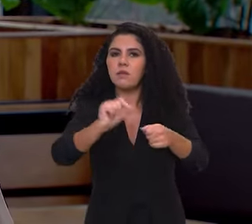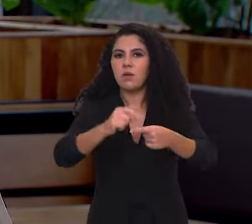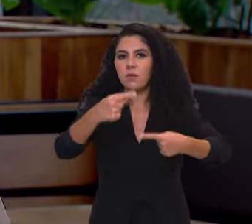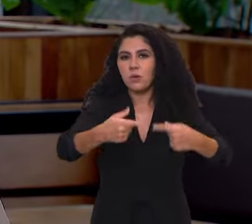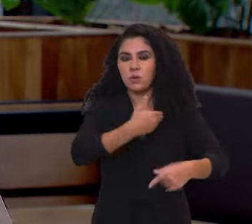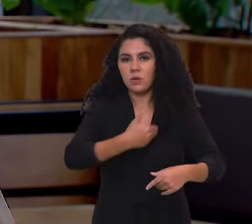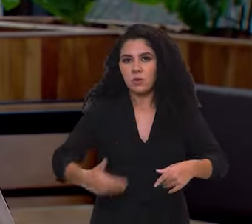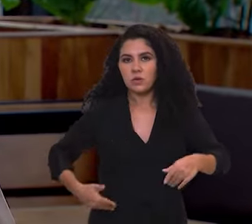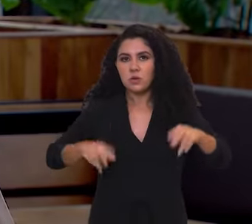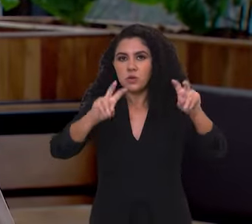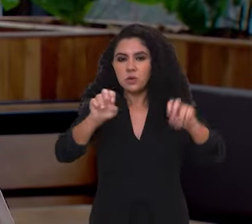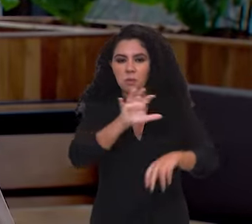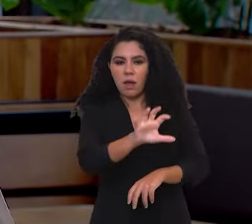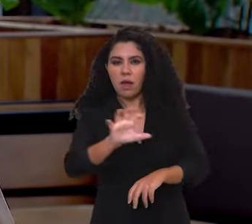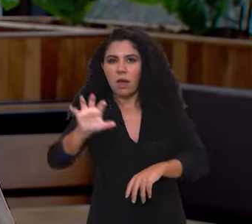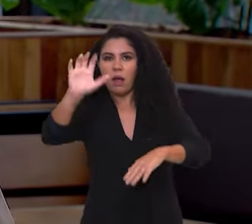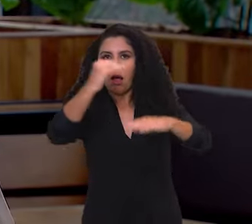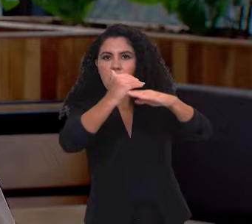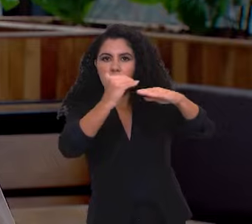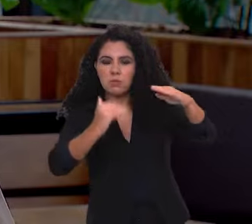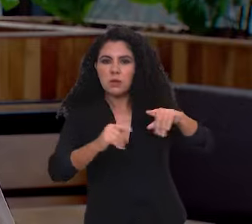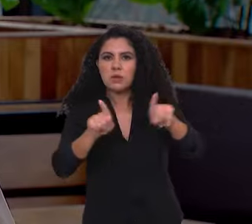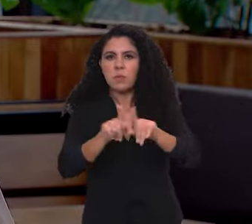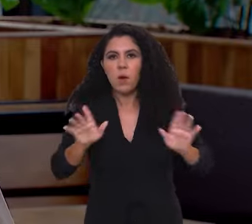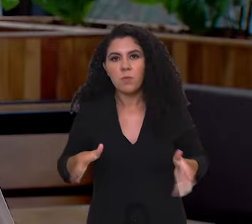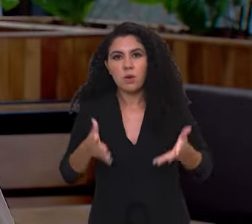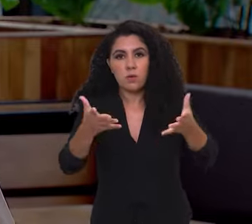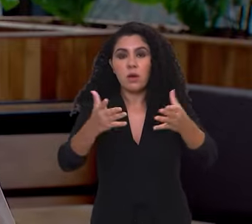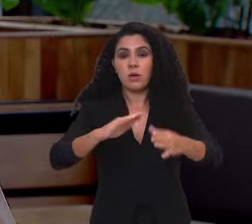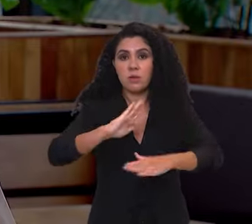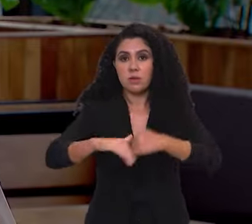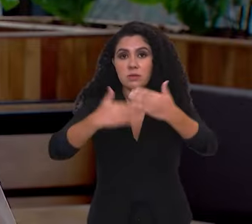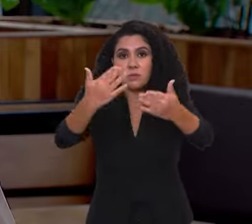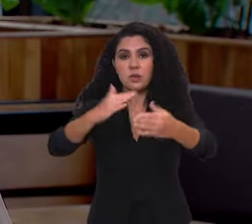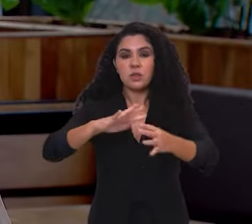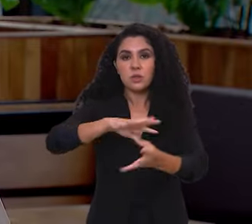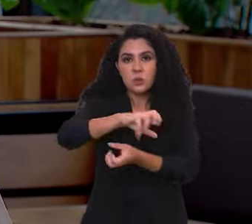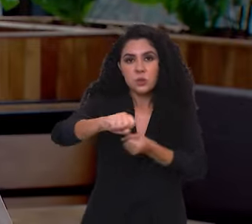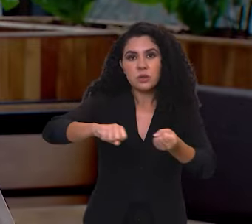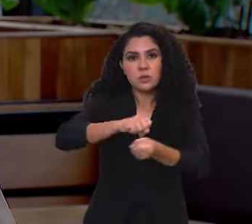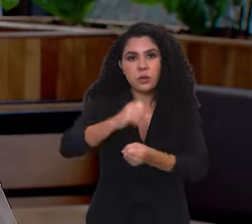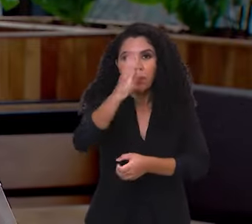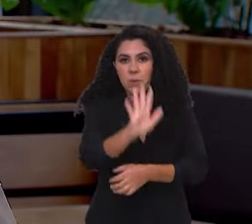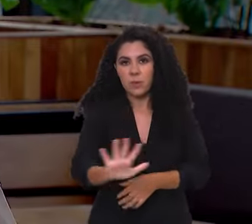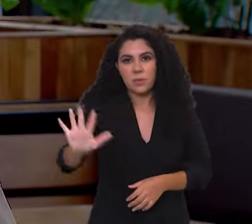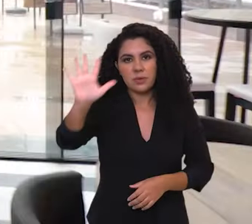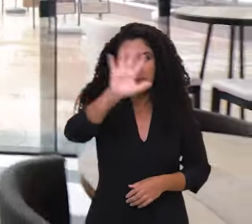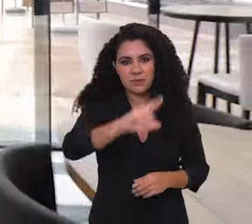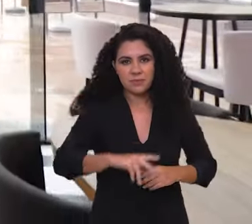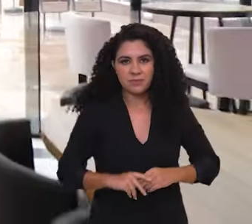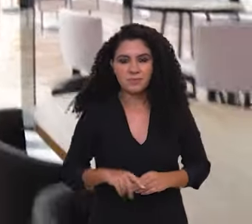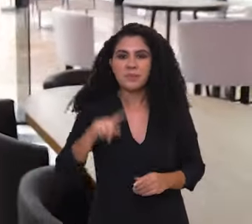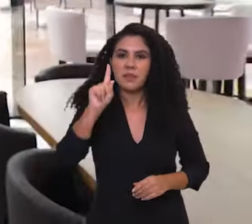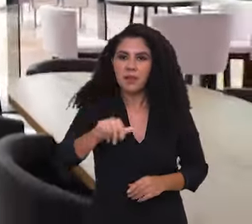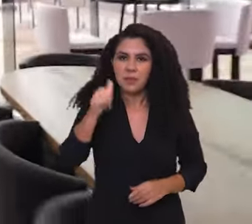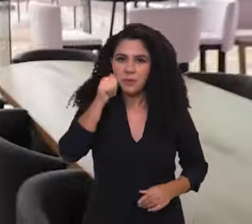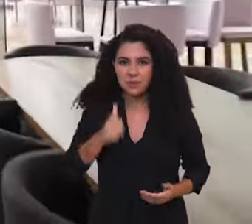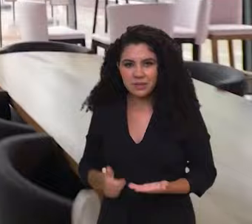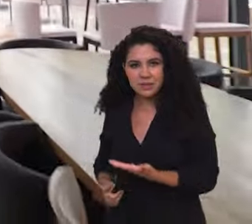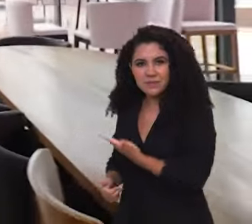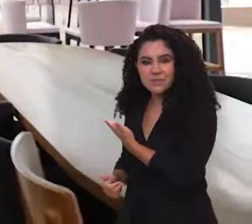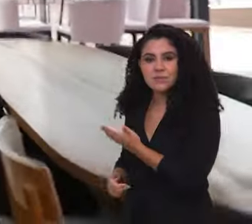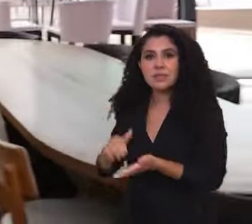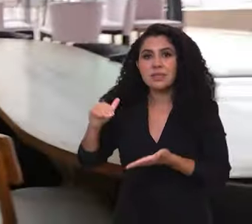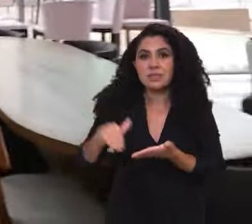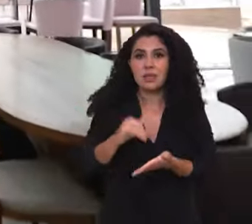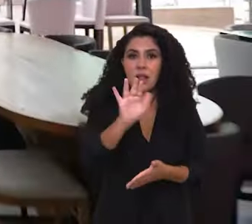das desigualdades regionais e promovem o desenvolvimento sustentável em todo o território brasileiro. Estou falando da